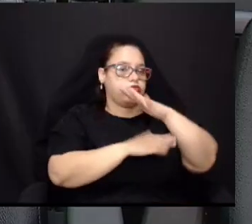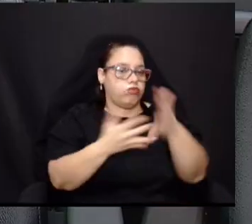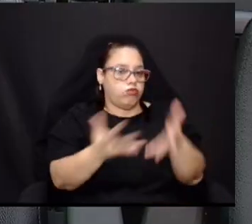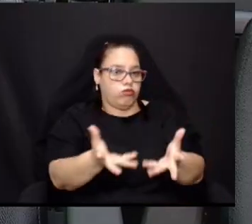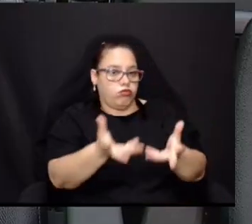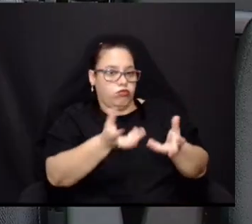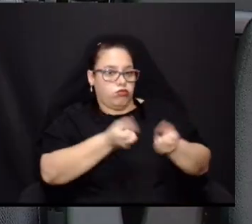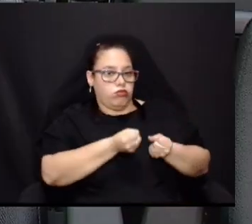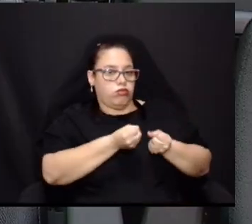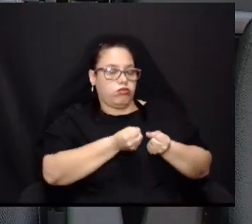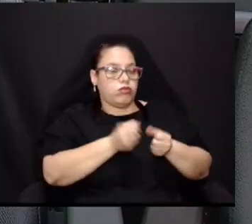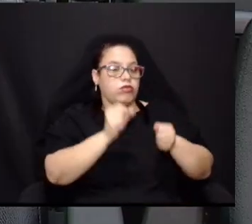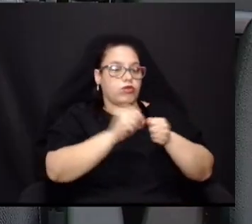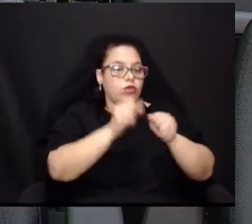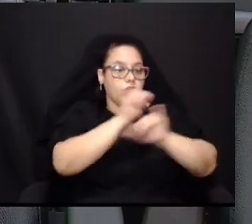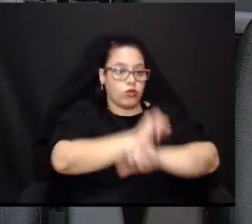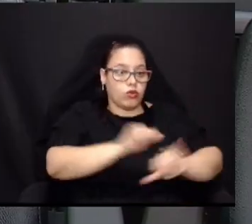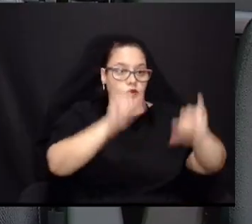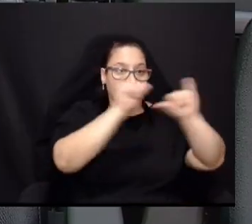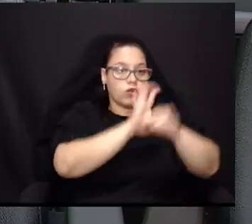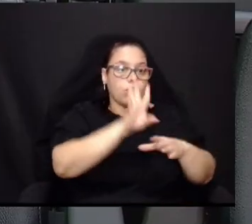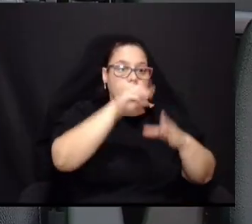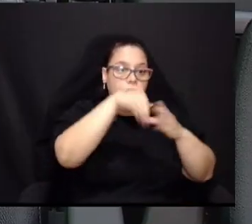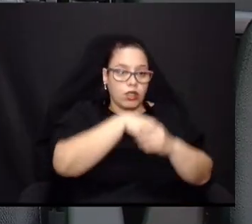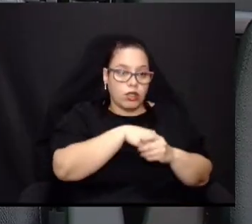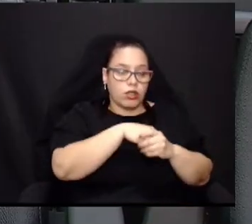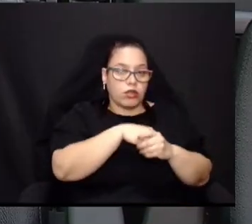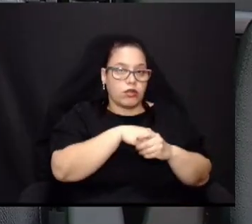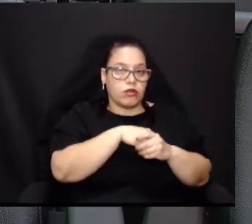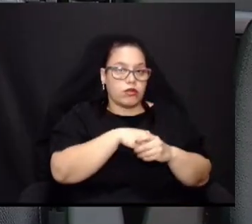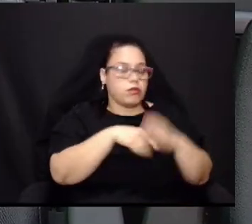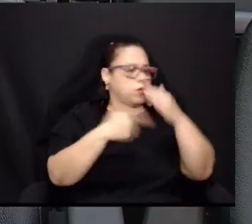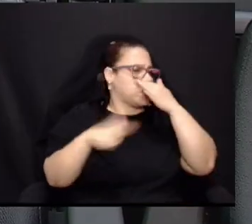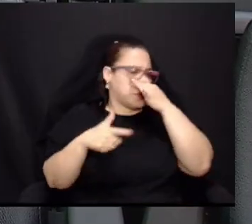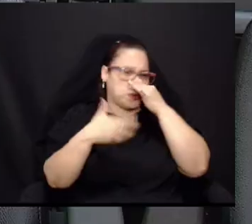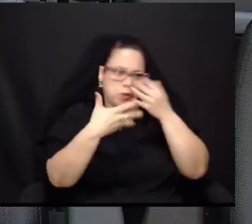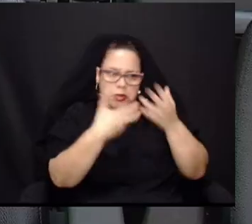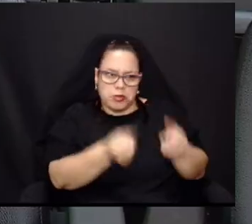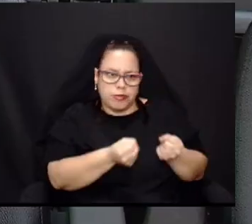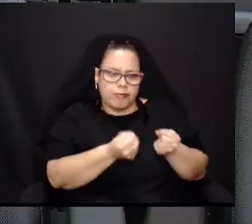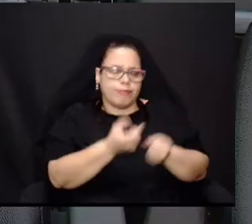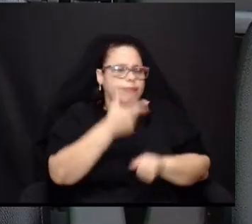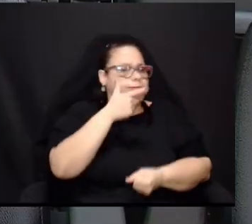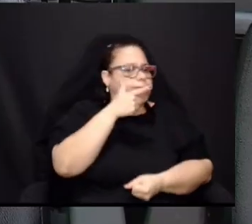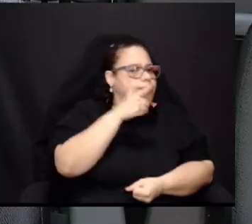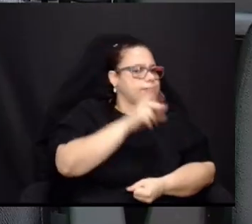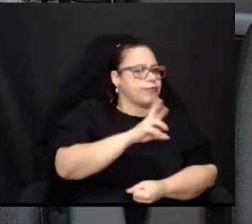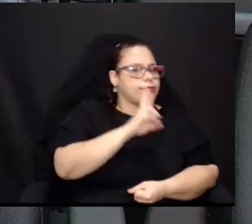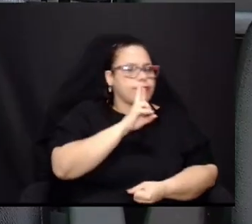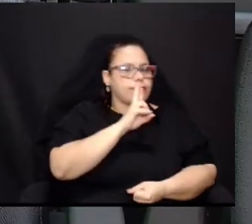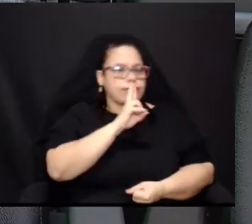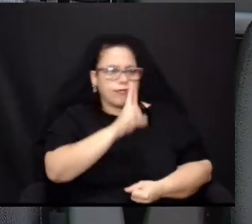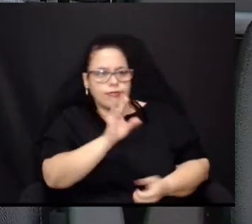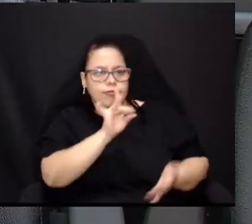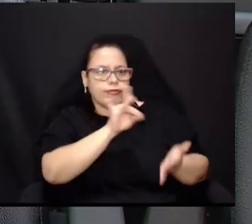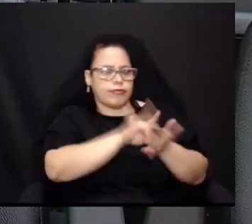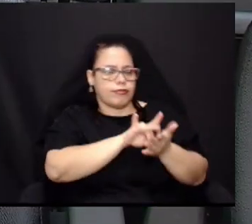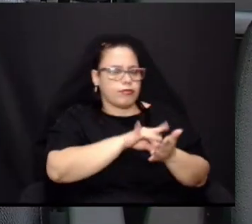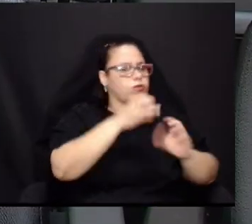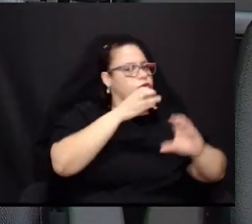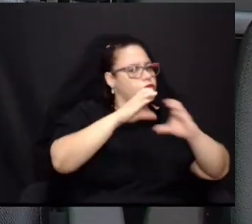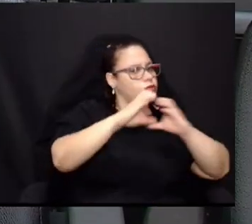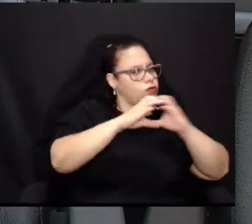faz essa divulgação internamente. Viu que não está tendo muita adesão, a gente reforça, né? De acordo com os meios de comunicação que a gente tem, a